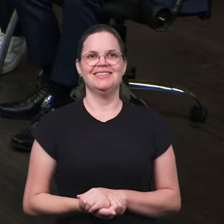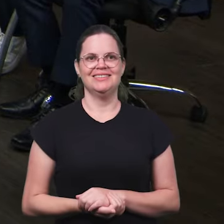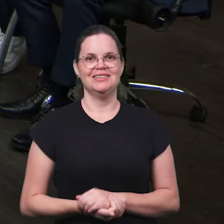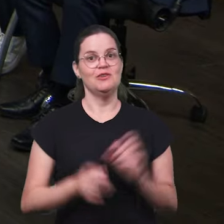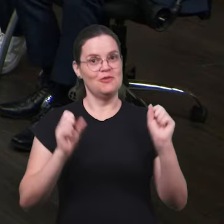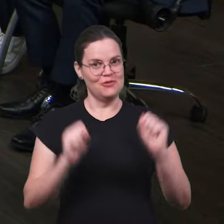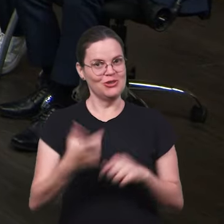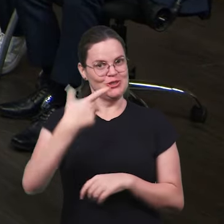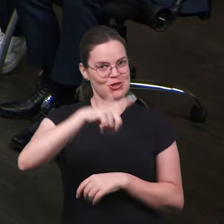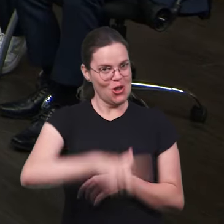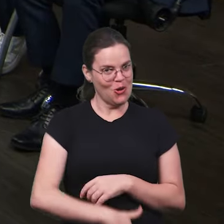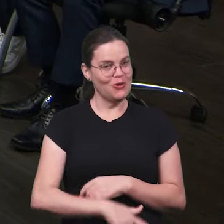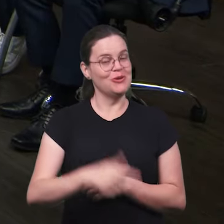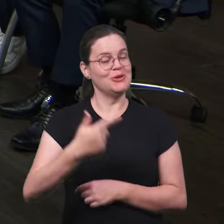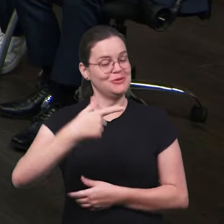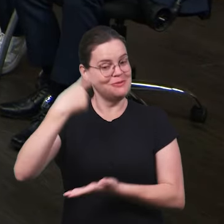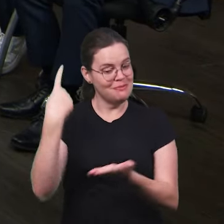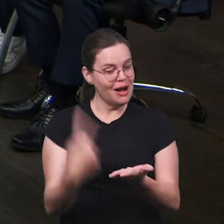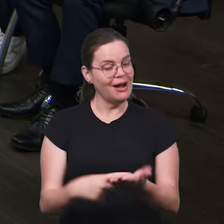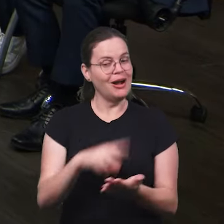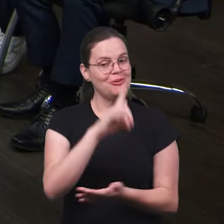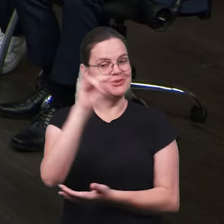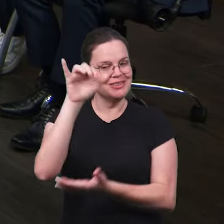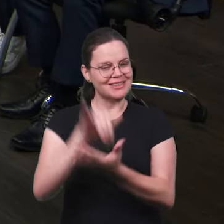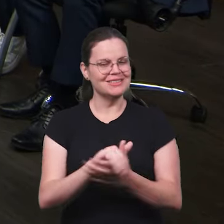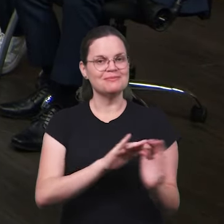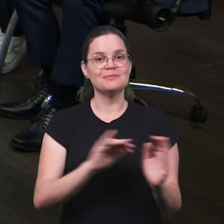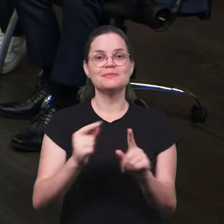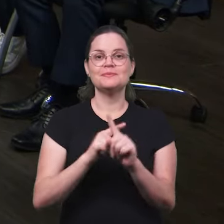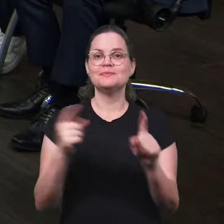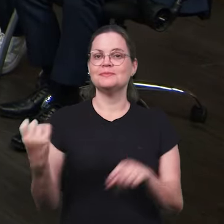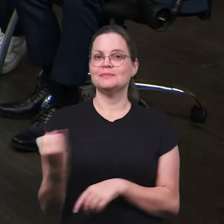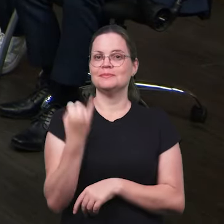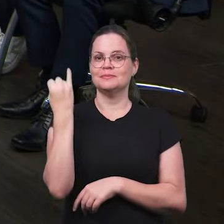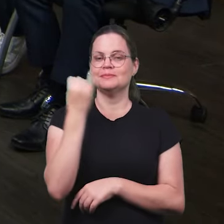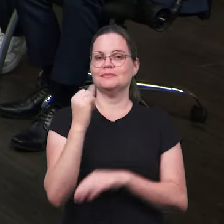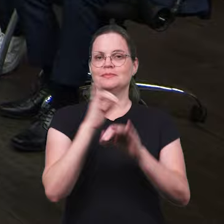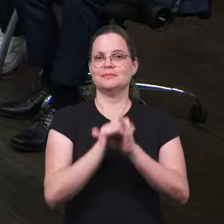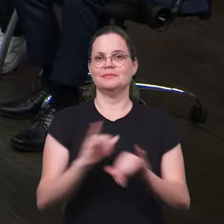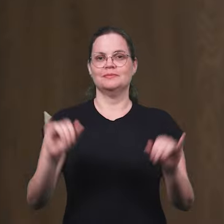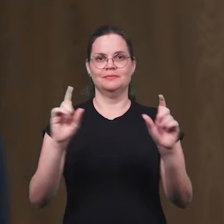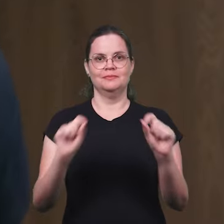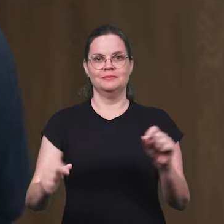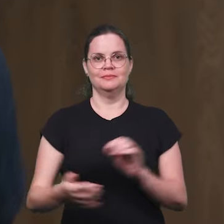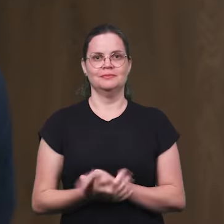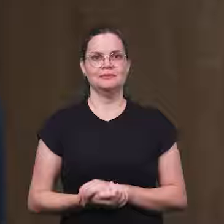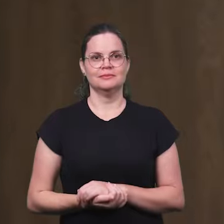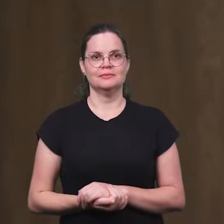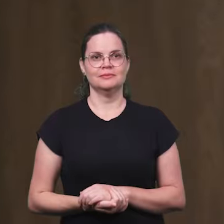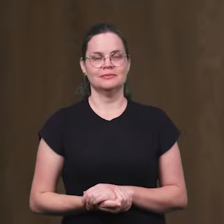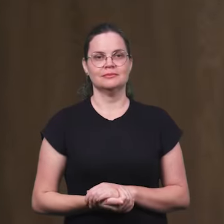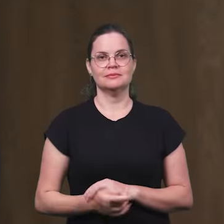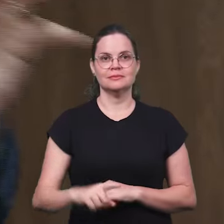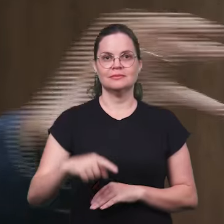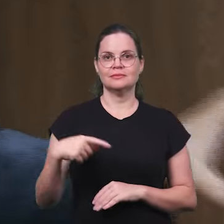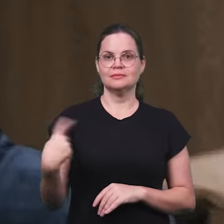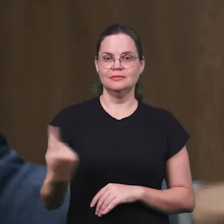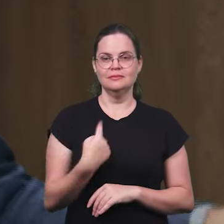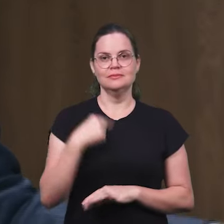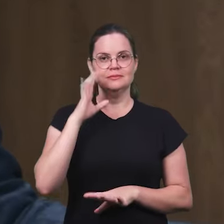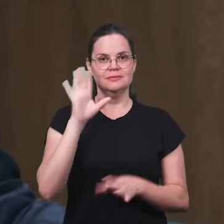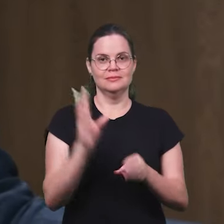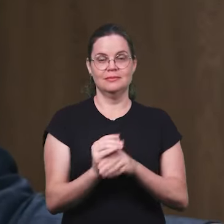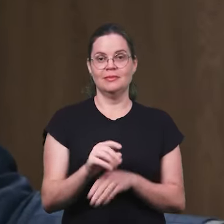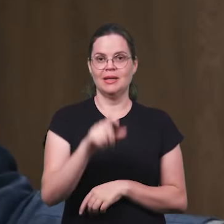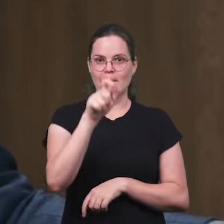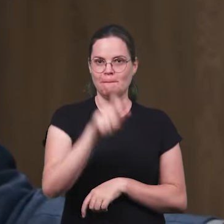casamento. Exatamente. Mas é muito importante destacar aqui, Rui, primeiramente, a jornada do concurseiro, ela não